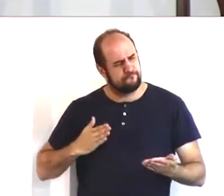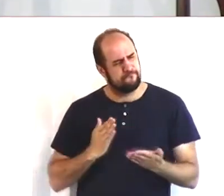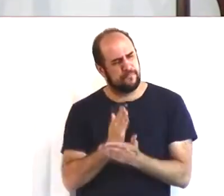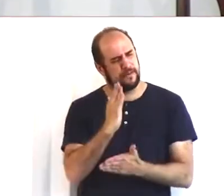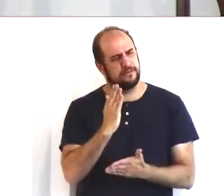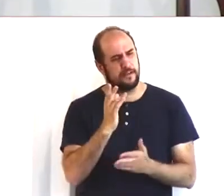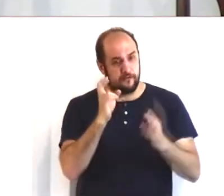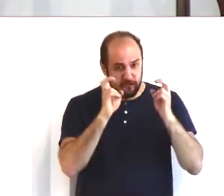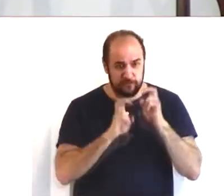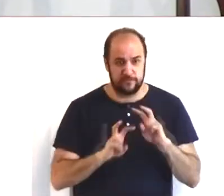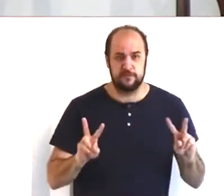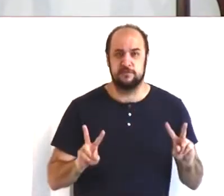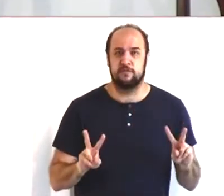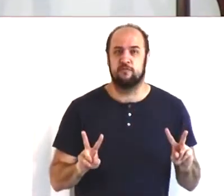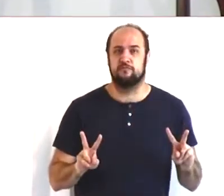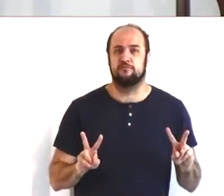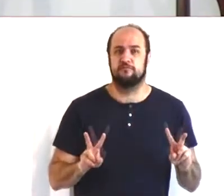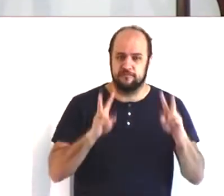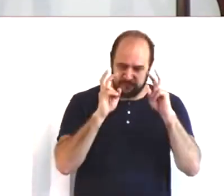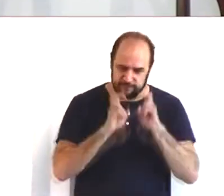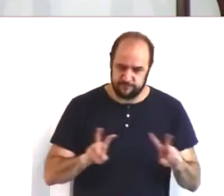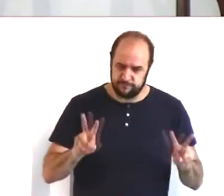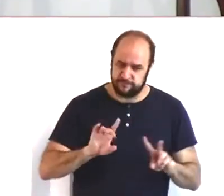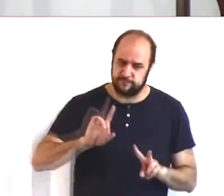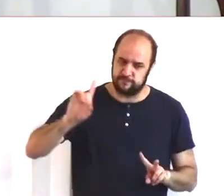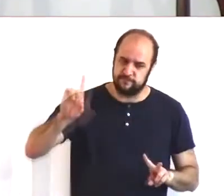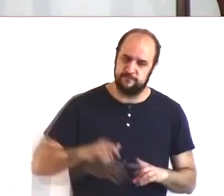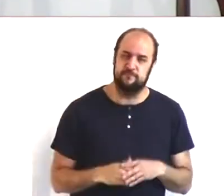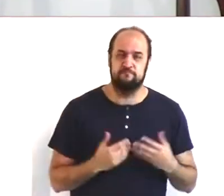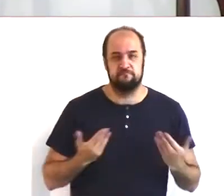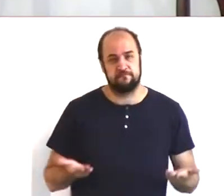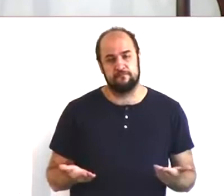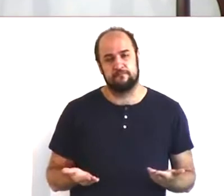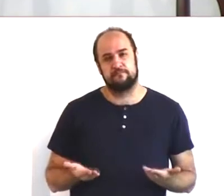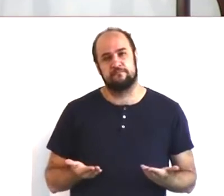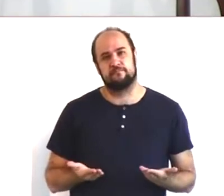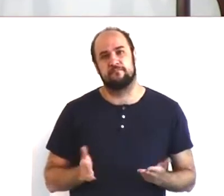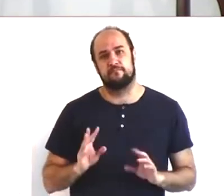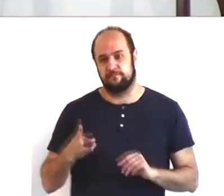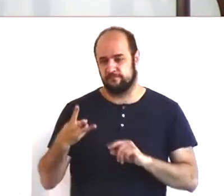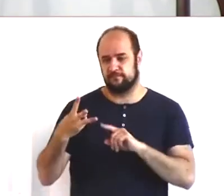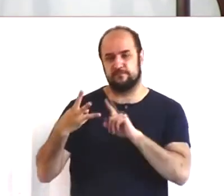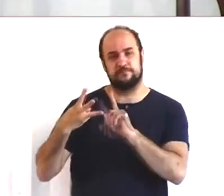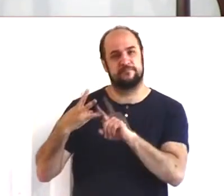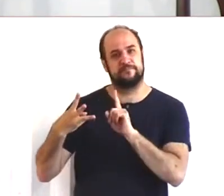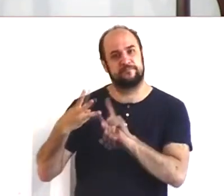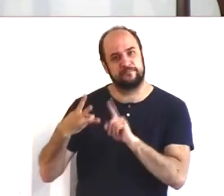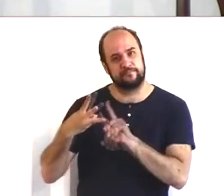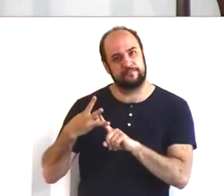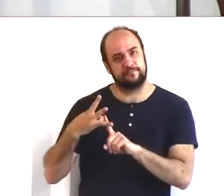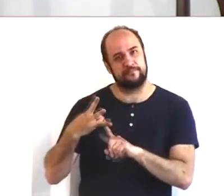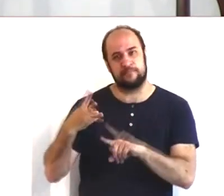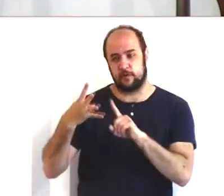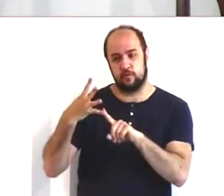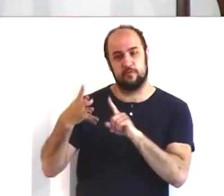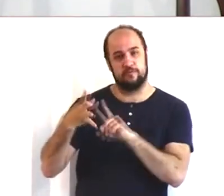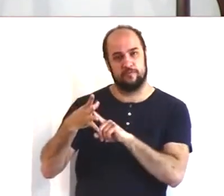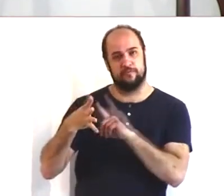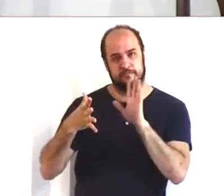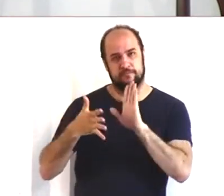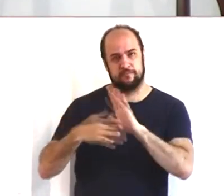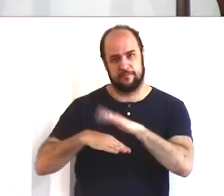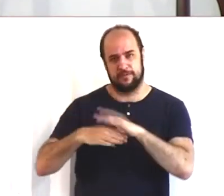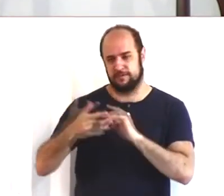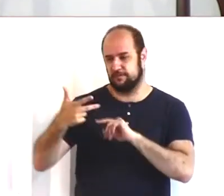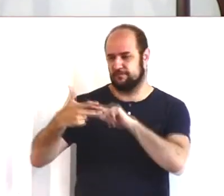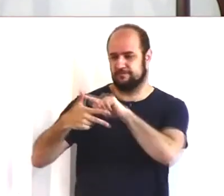olhamos para a perspectiva de Deus. Bom, eu estou aqui na terceira ideia e com mais duas eu concluo. A